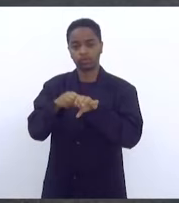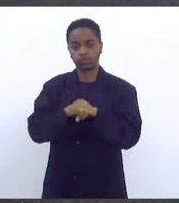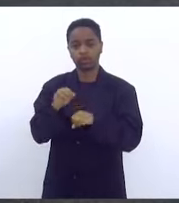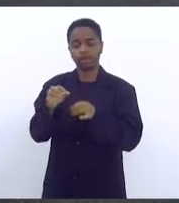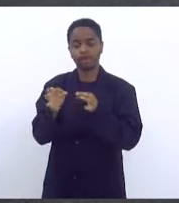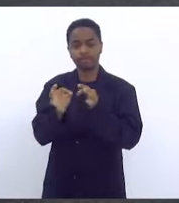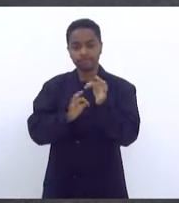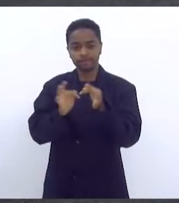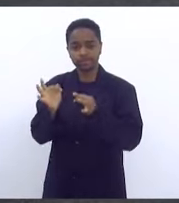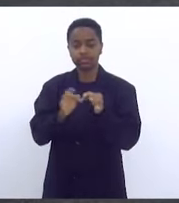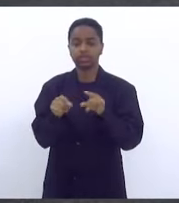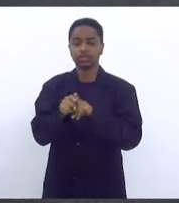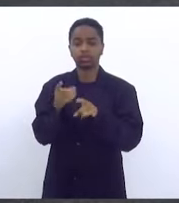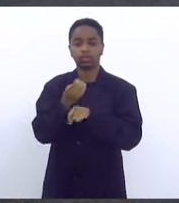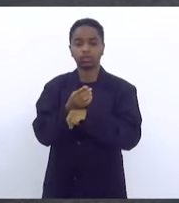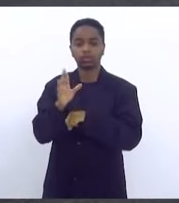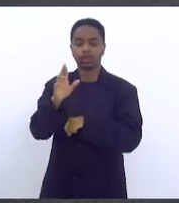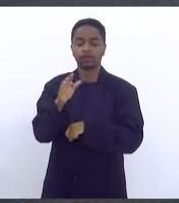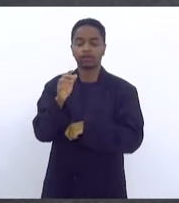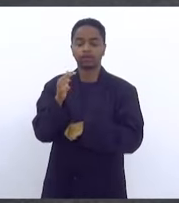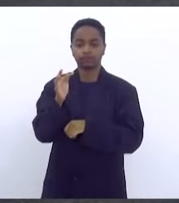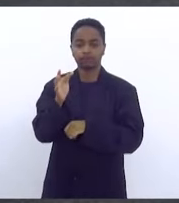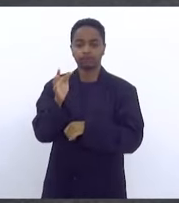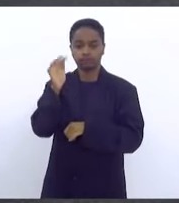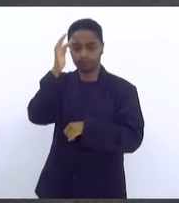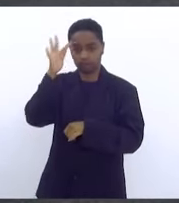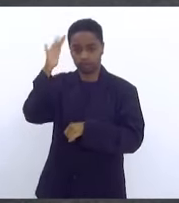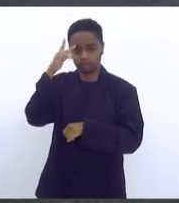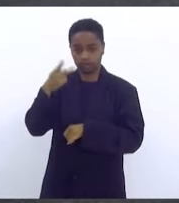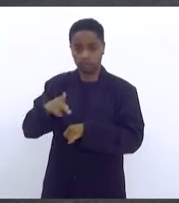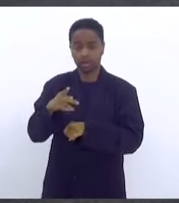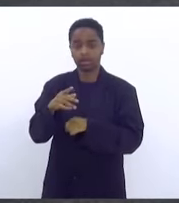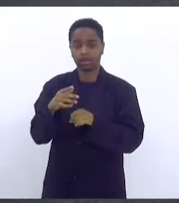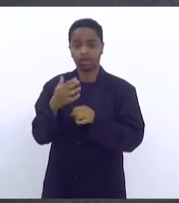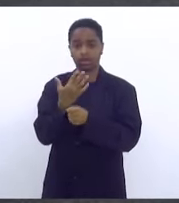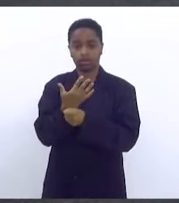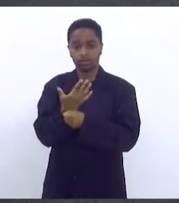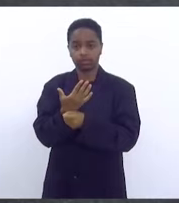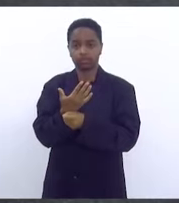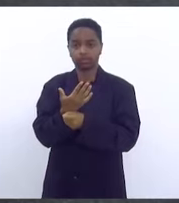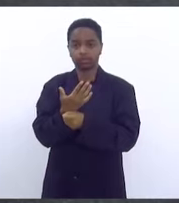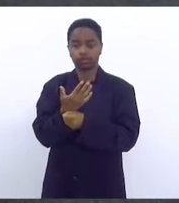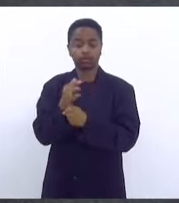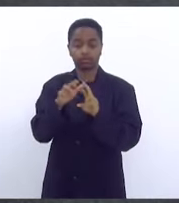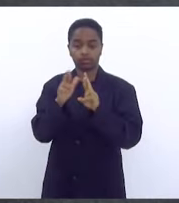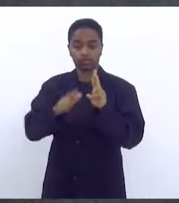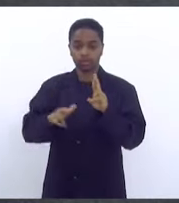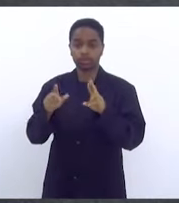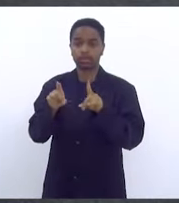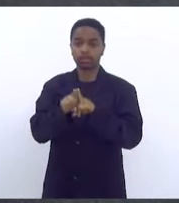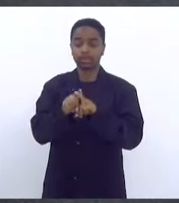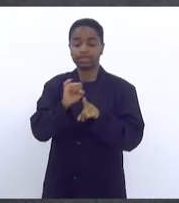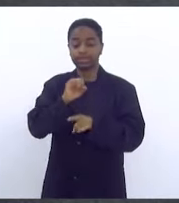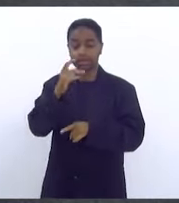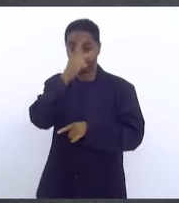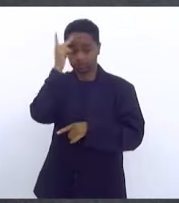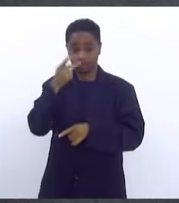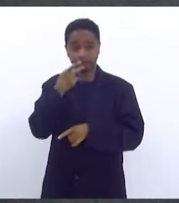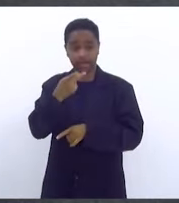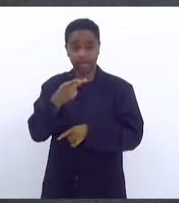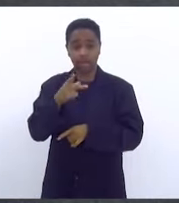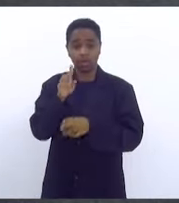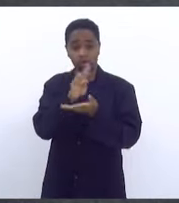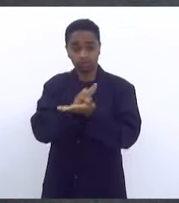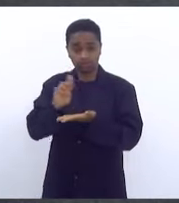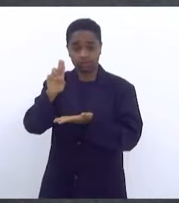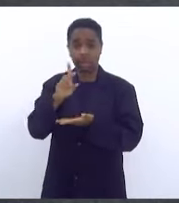fiz meu doutorado em Filosofia pela UFRJ, e dizer que quem diz que na universidade é lugar de lascívia e de balbúrdia não viveu o